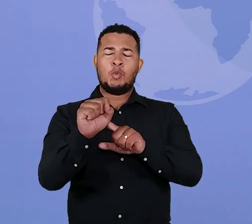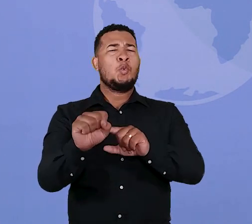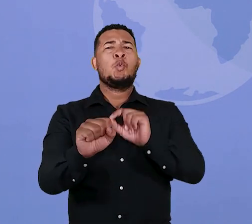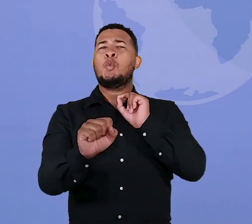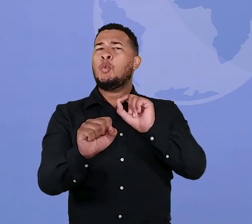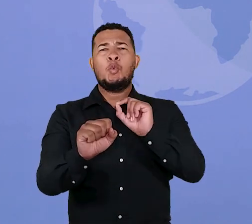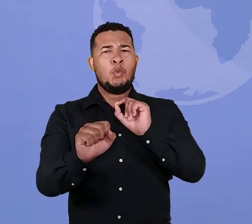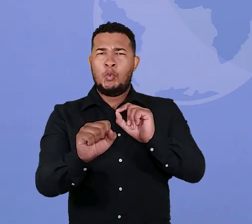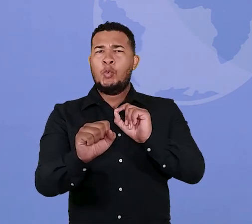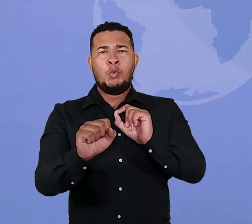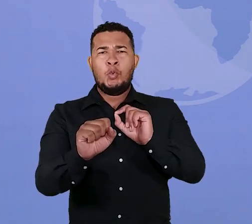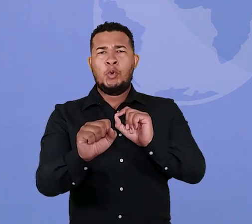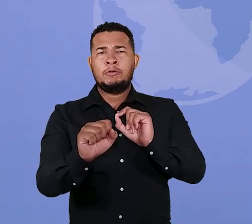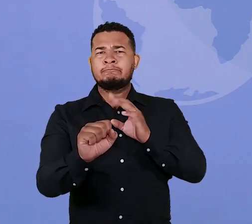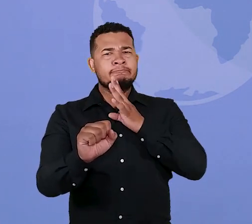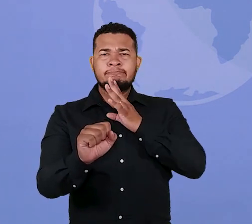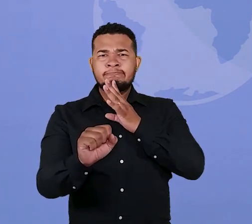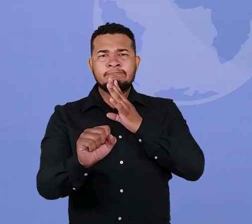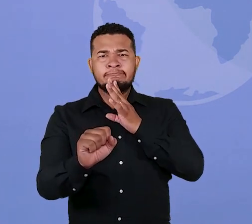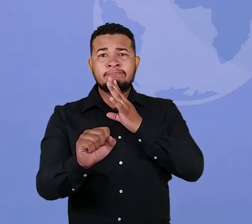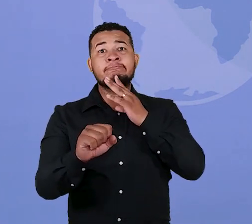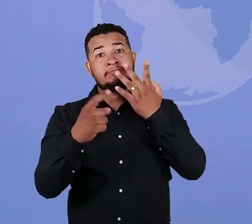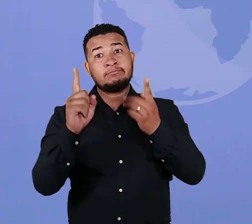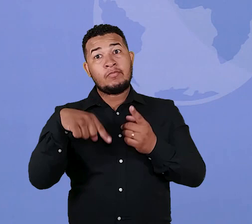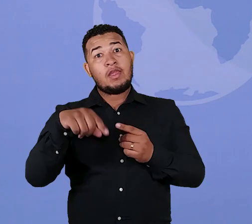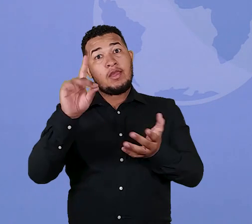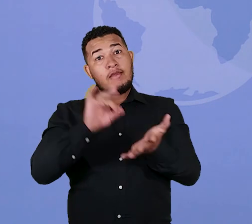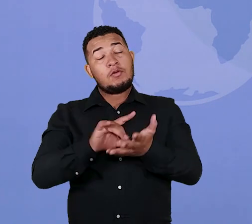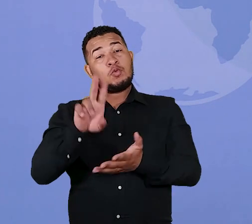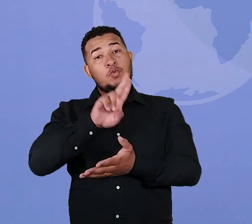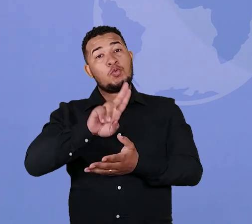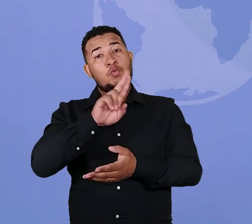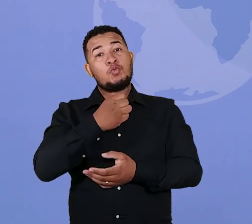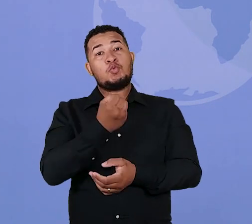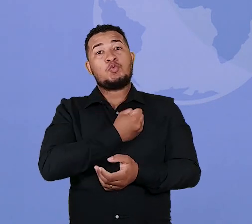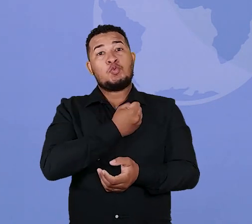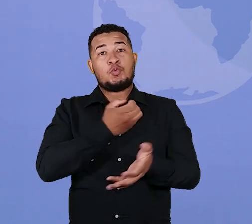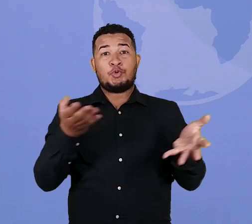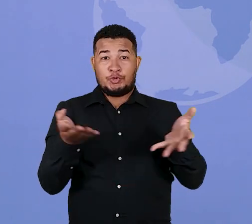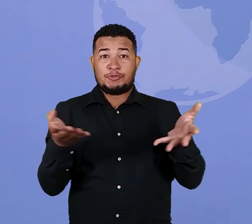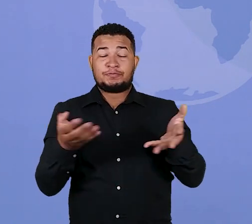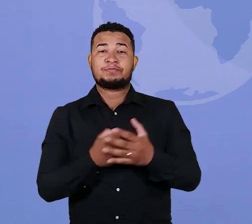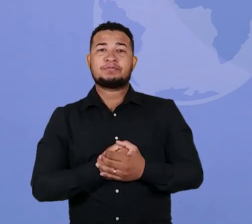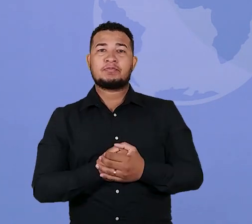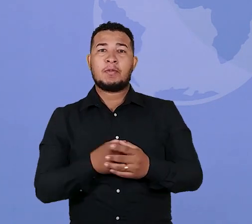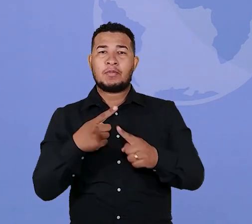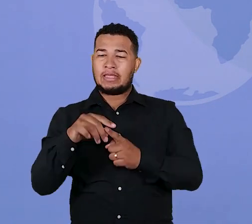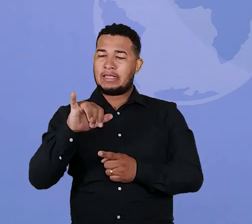Indo-arábicos? O que são números indo-arábicos? Exatamente os números que nós usamos. Por que